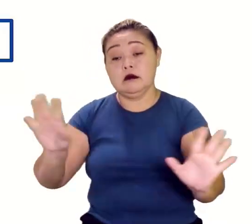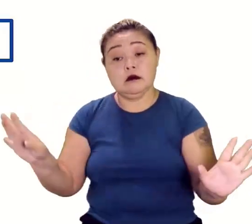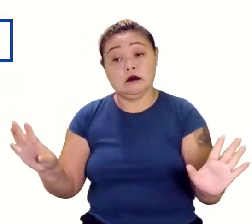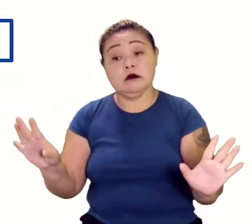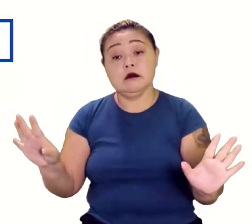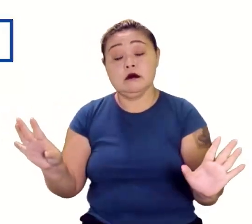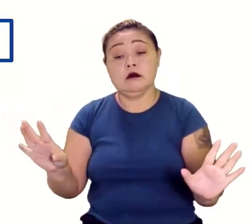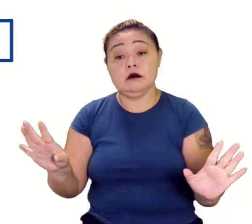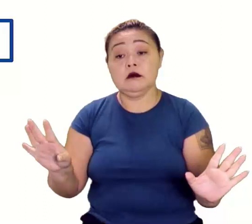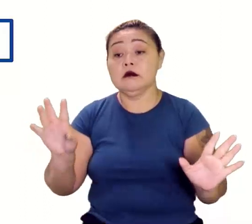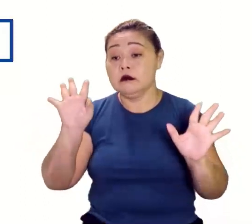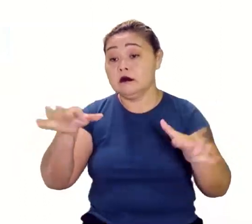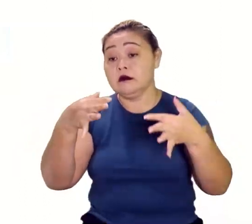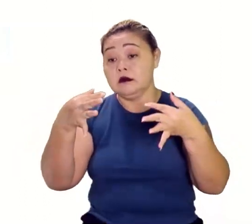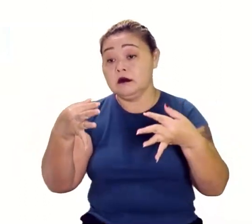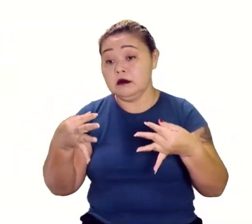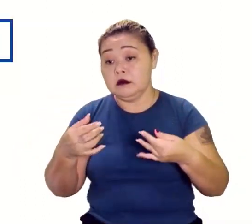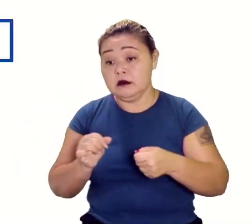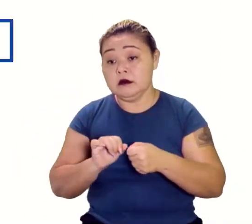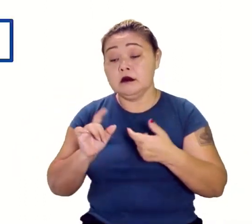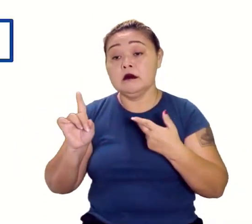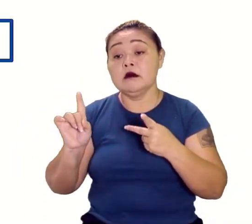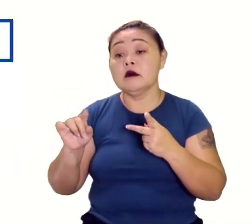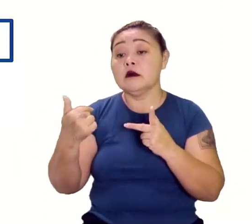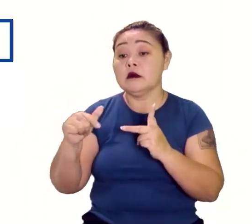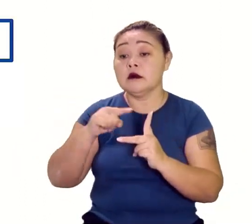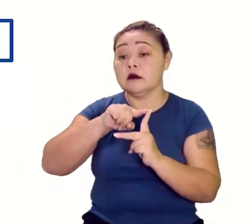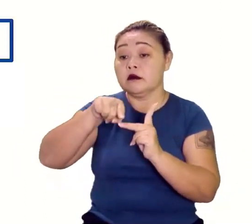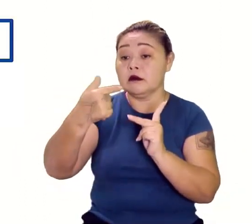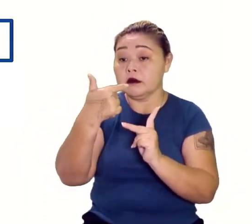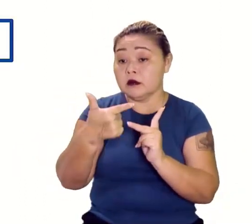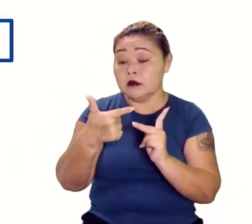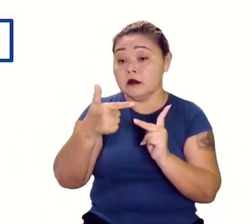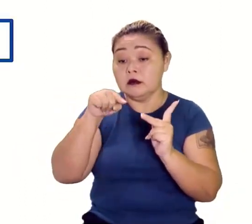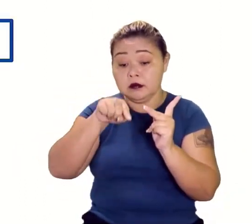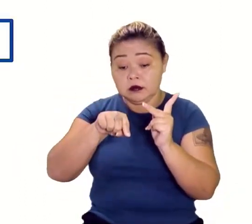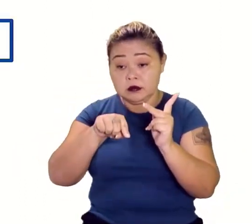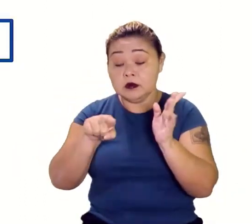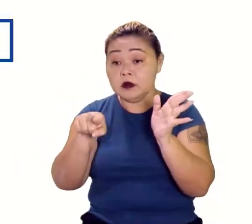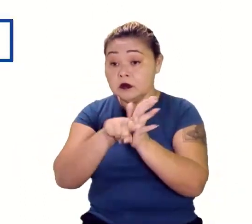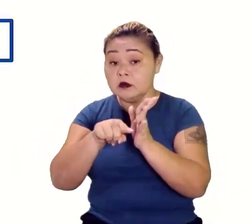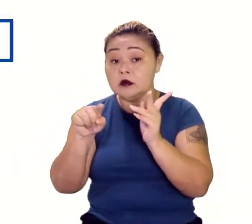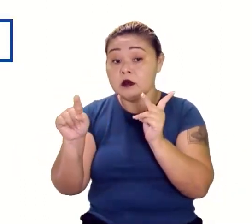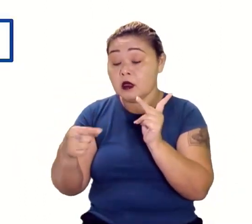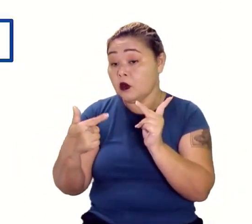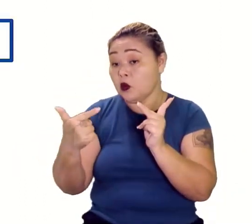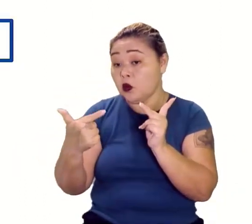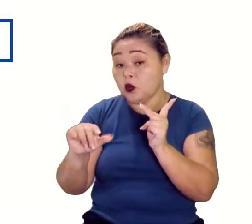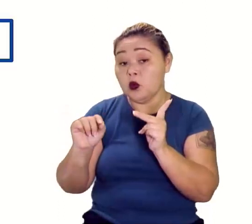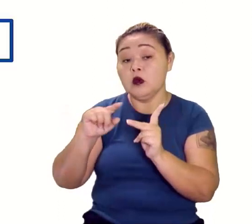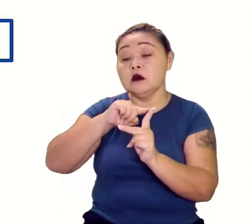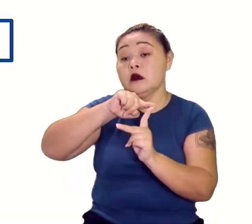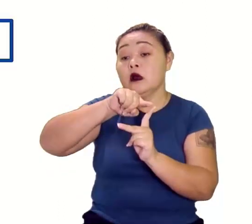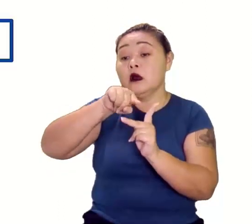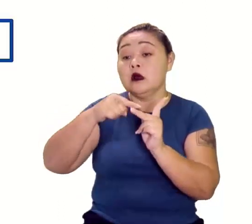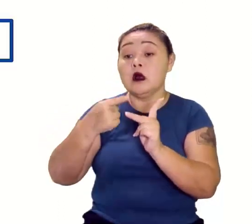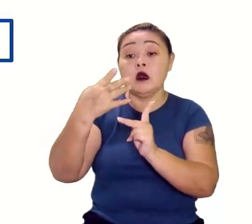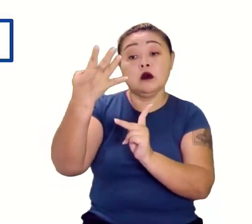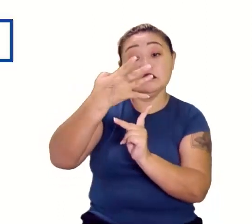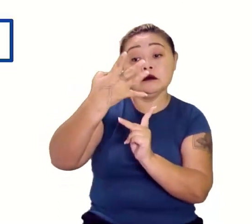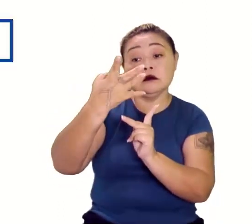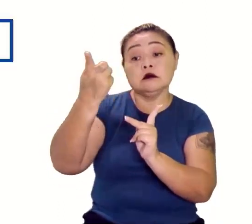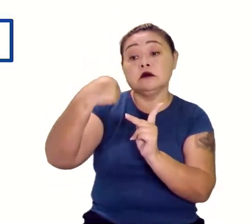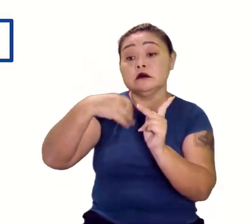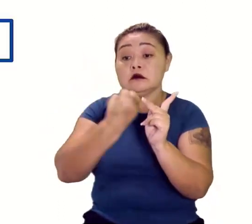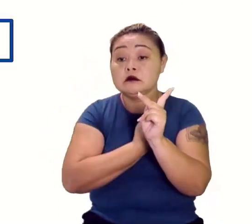é aquele detalhe, não existe raiz quadrada de número negativo, não existe raiz quarta